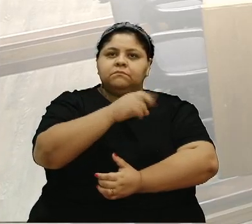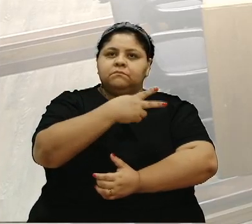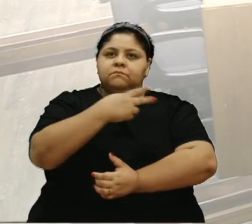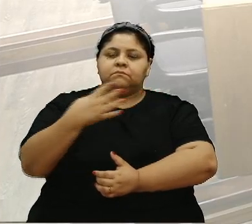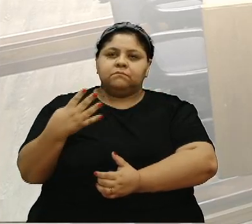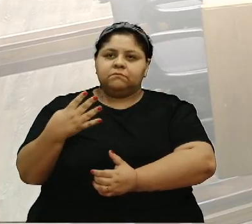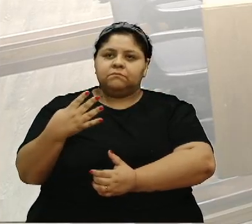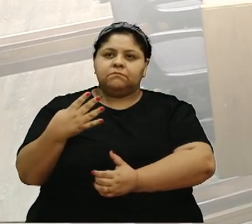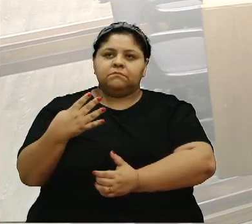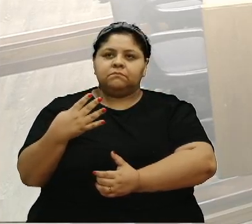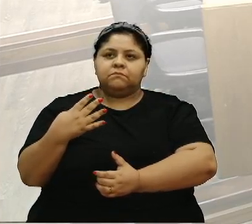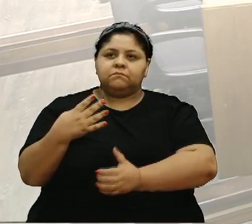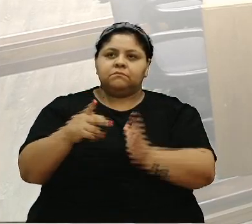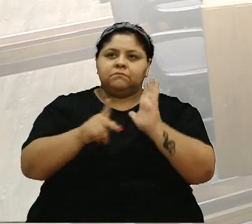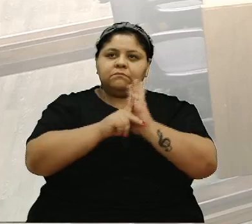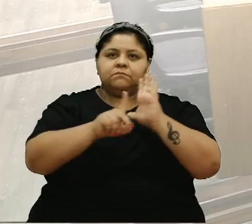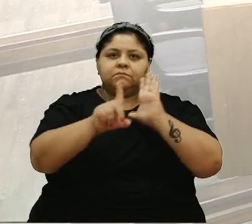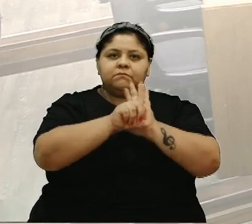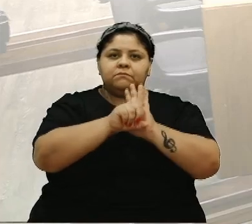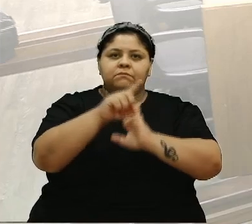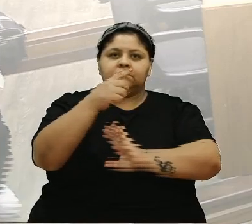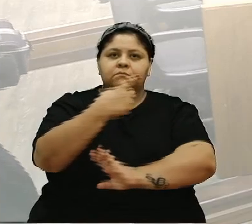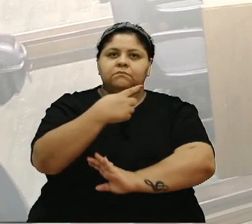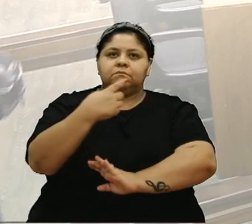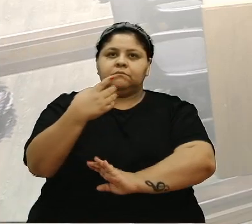188/2024, projeto de lei número